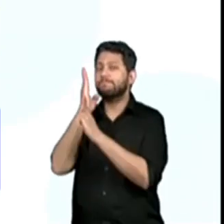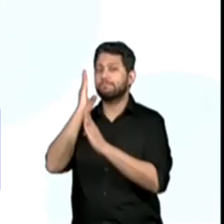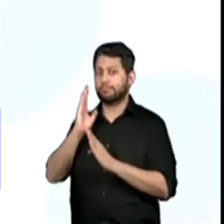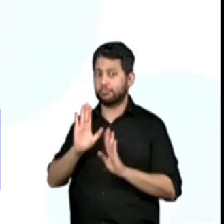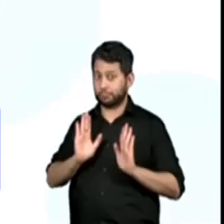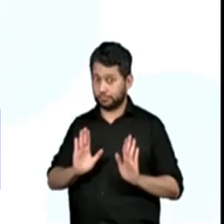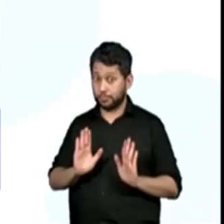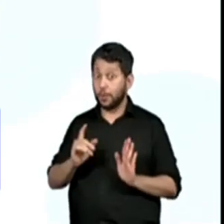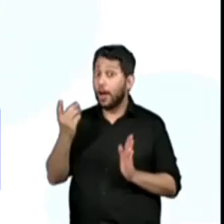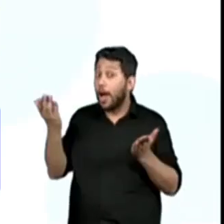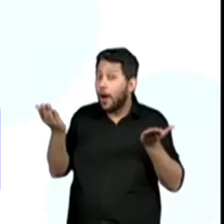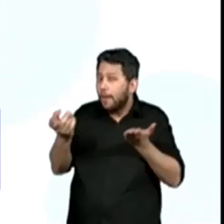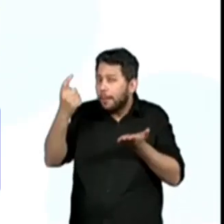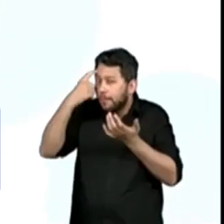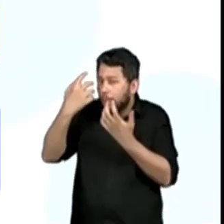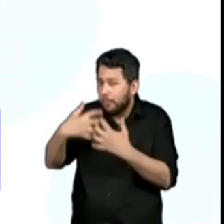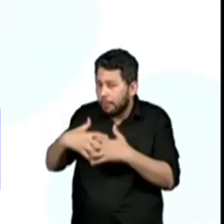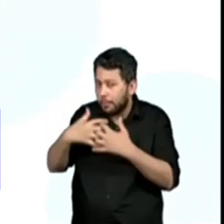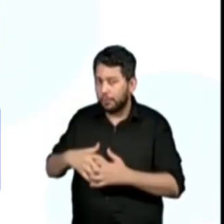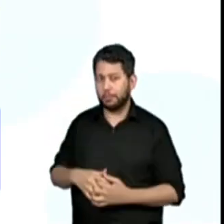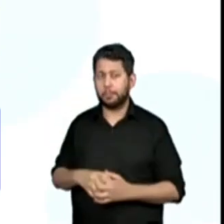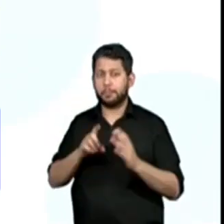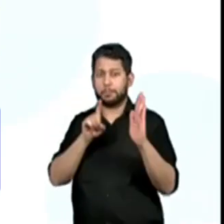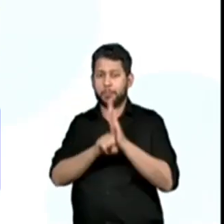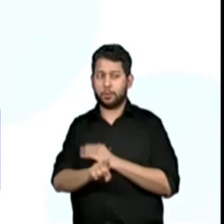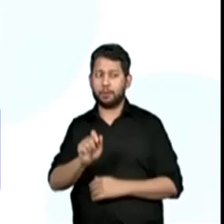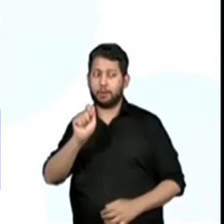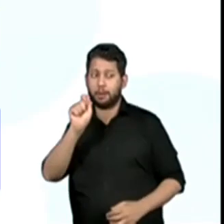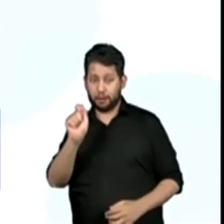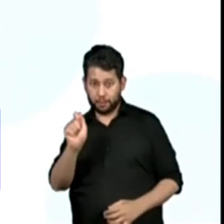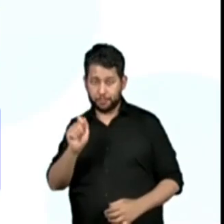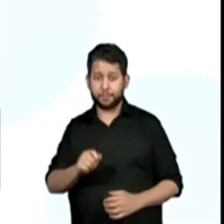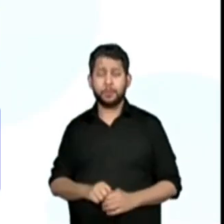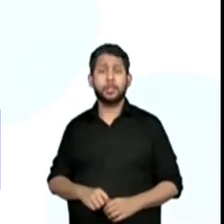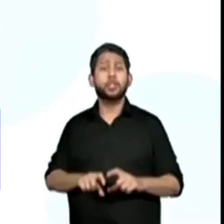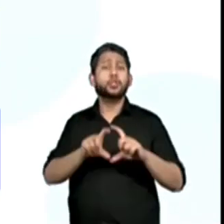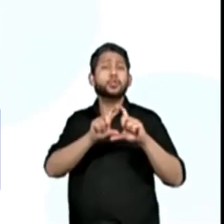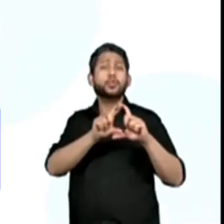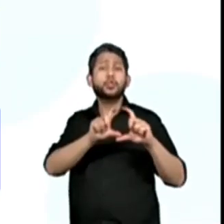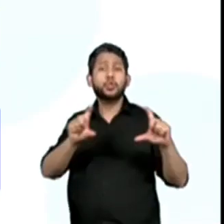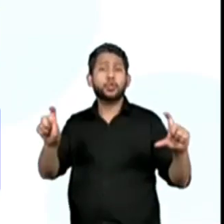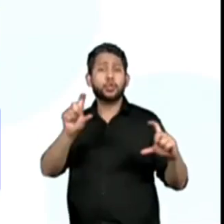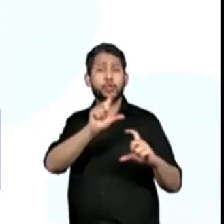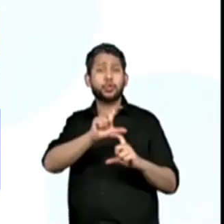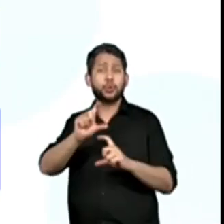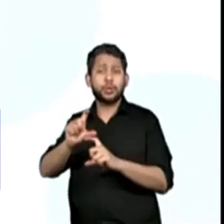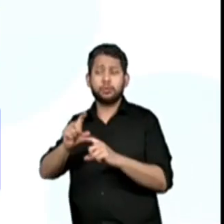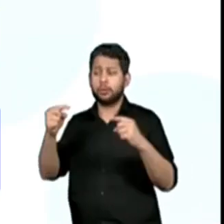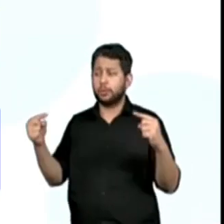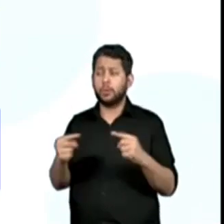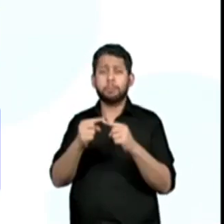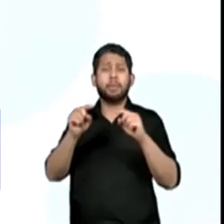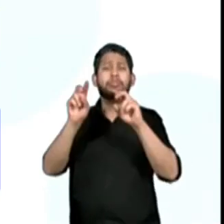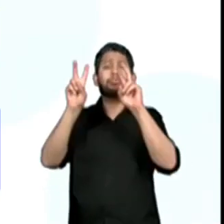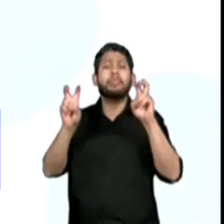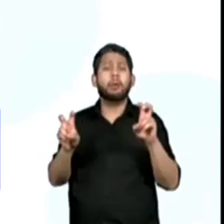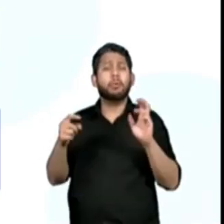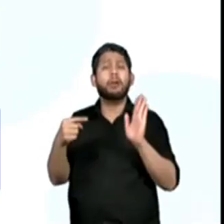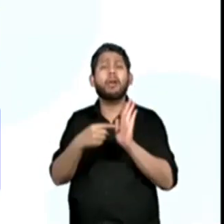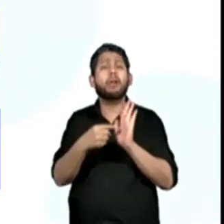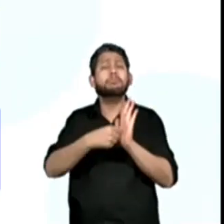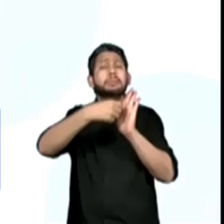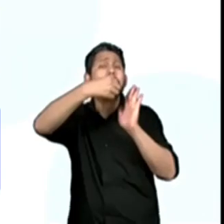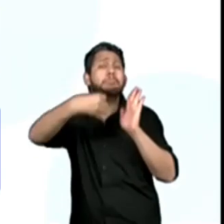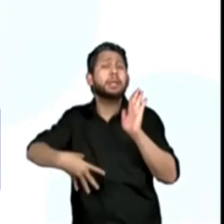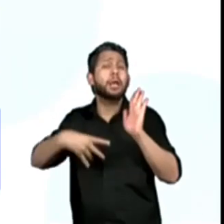vimos na tirinha. Letra A. Qual é o tema da tirinha? Lembrando que tema é o assunto. Do que